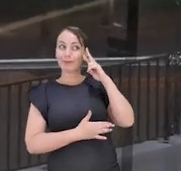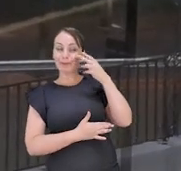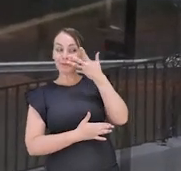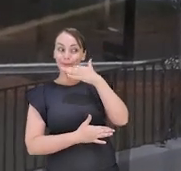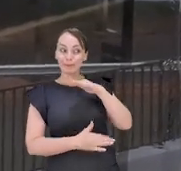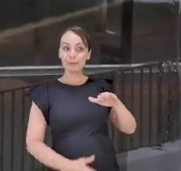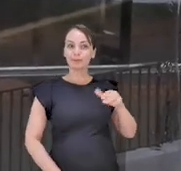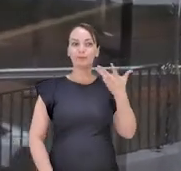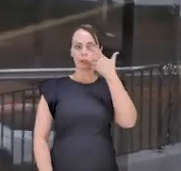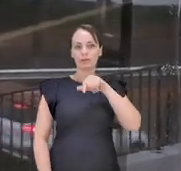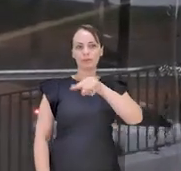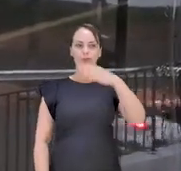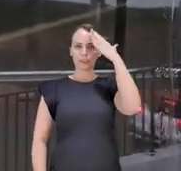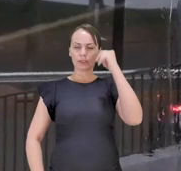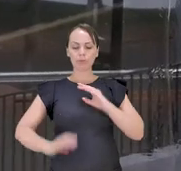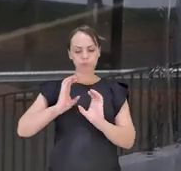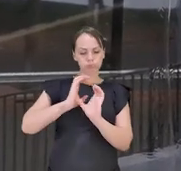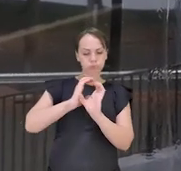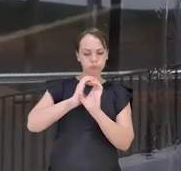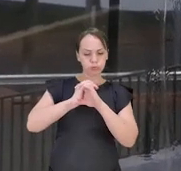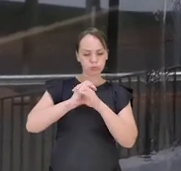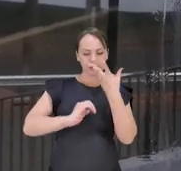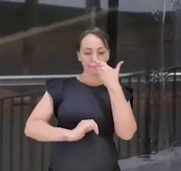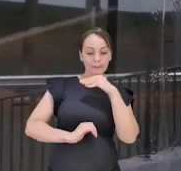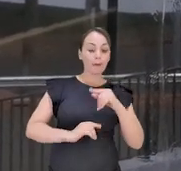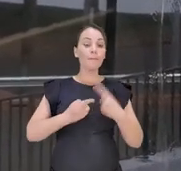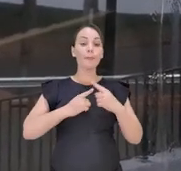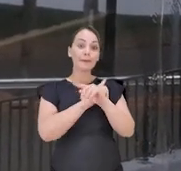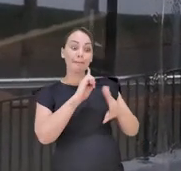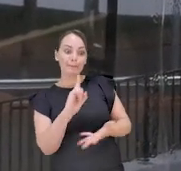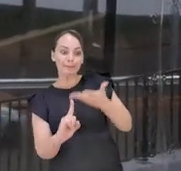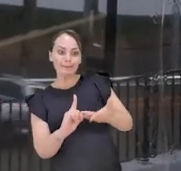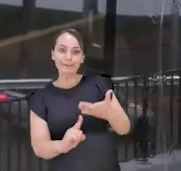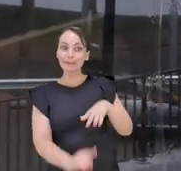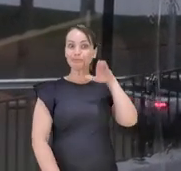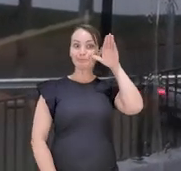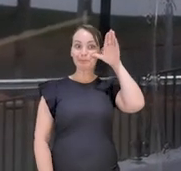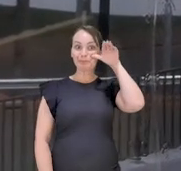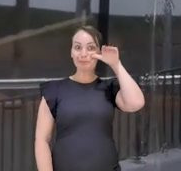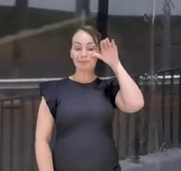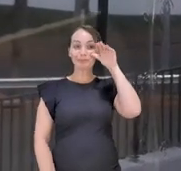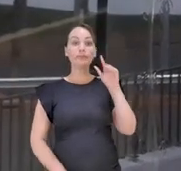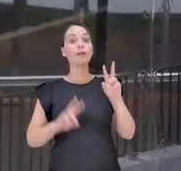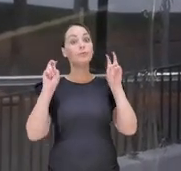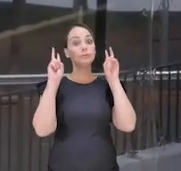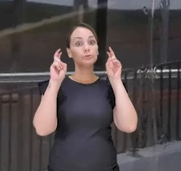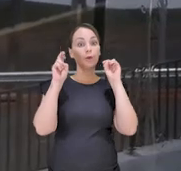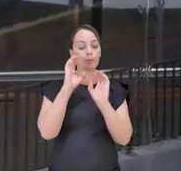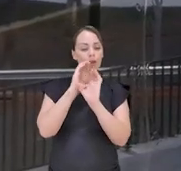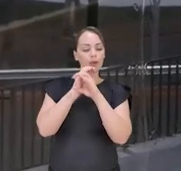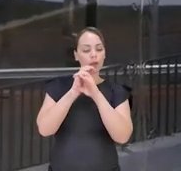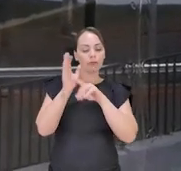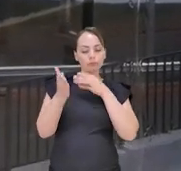são cientistas mirins, porque são movidas pela curiosidade. Falando em cientista, eu vou conversar